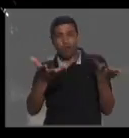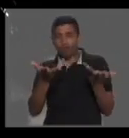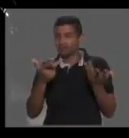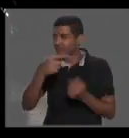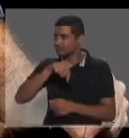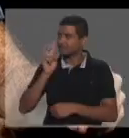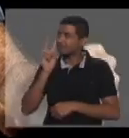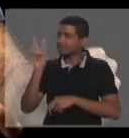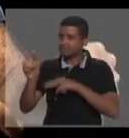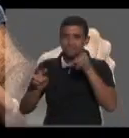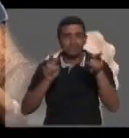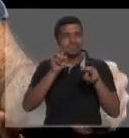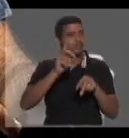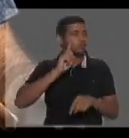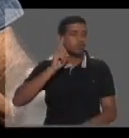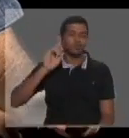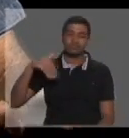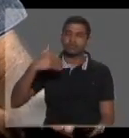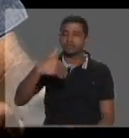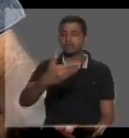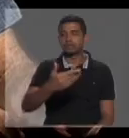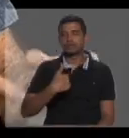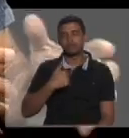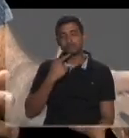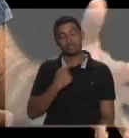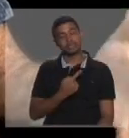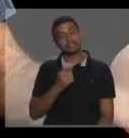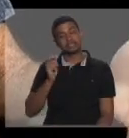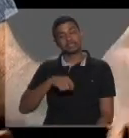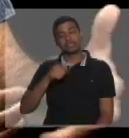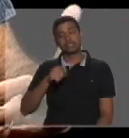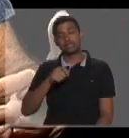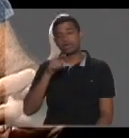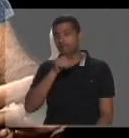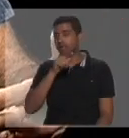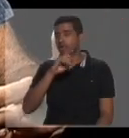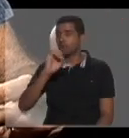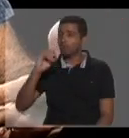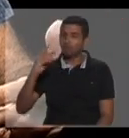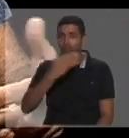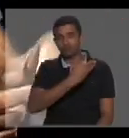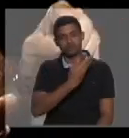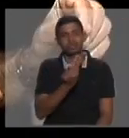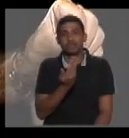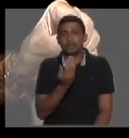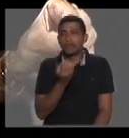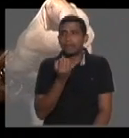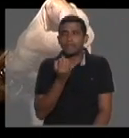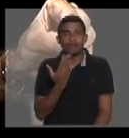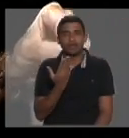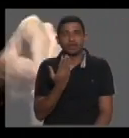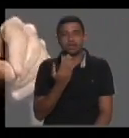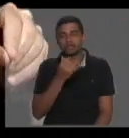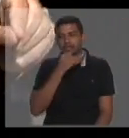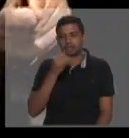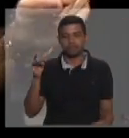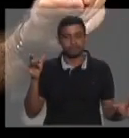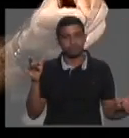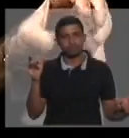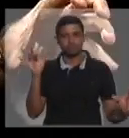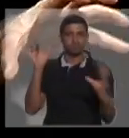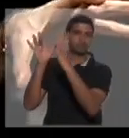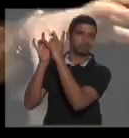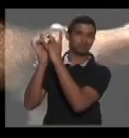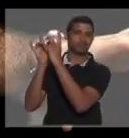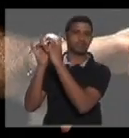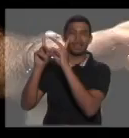hoje estão presentes na nossa história, no nosso cotidiano, eu falei, eu acho que tem uma oportunidade aqui de, fazendo um